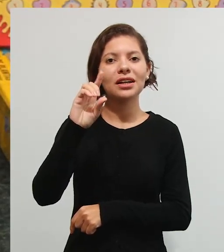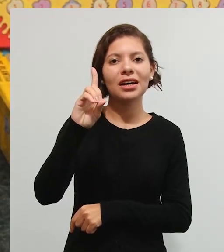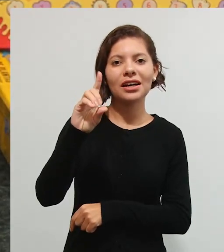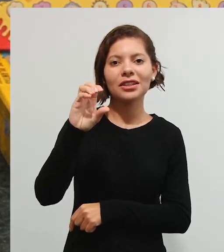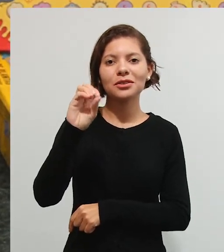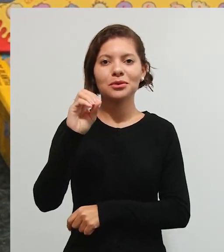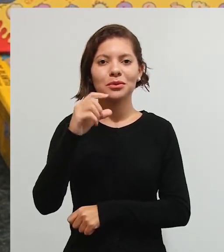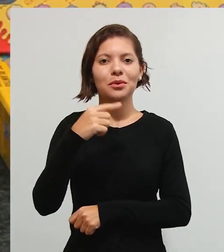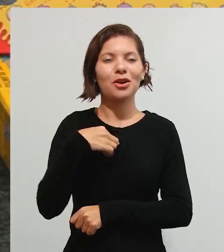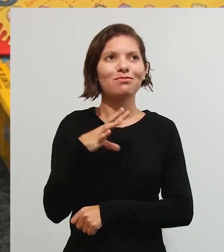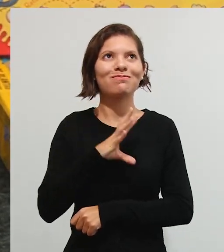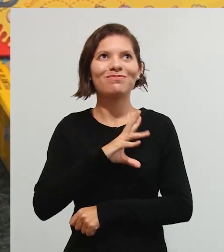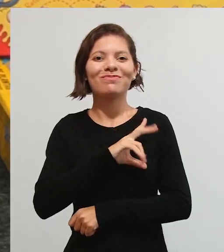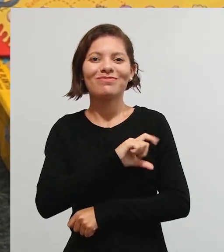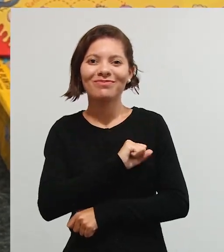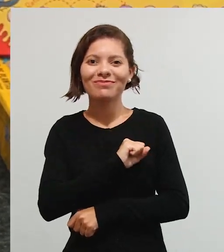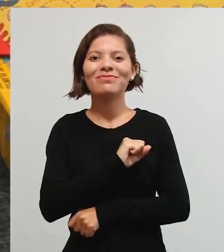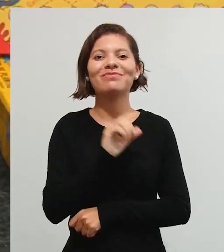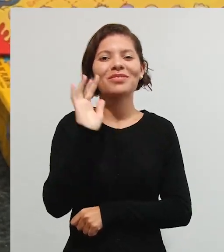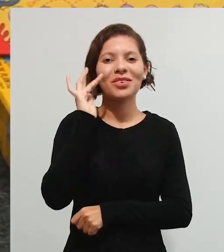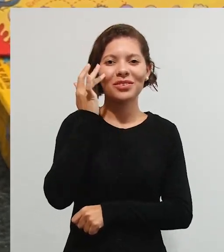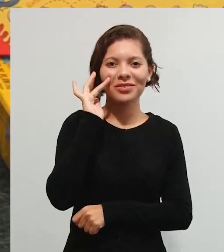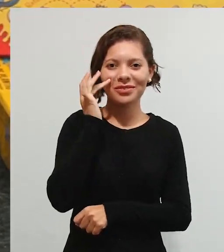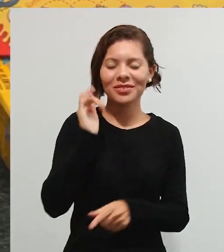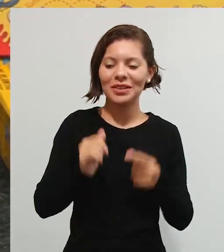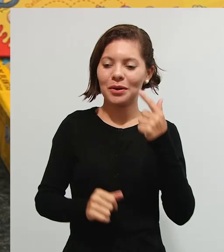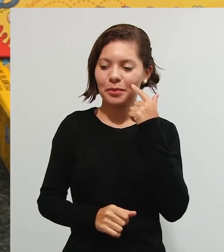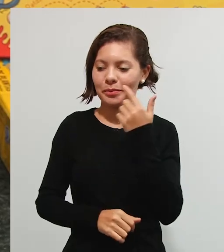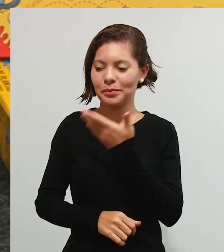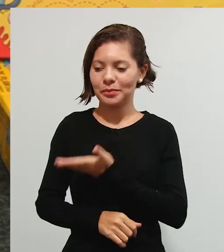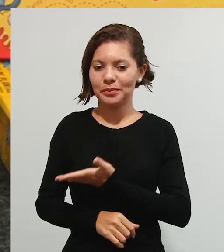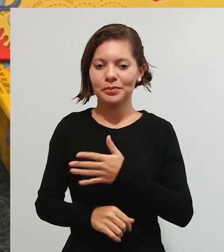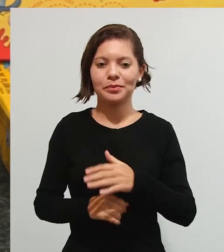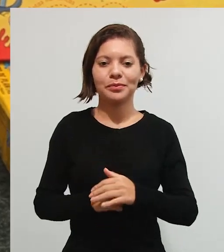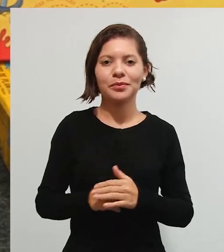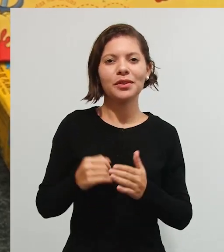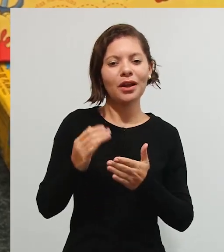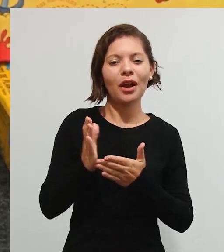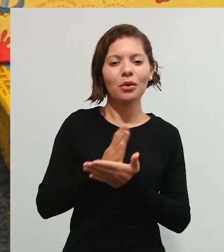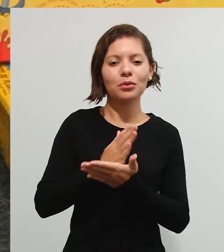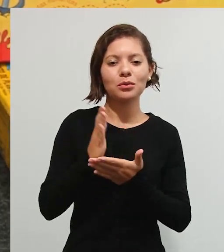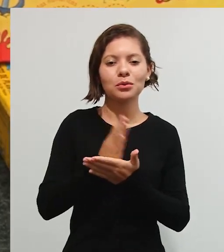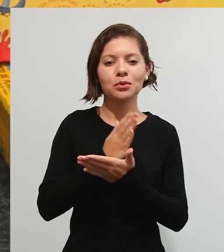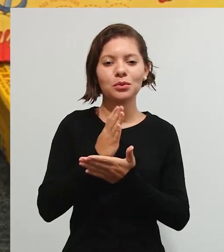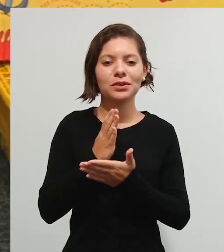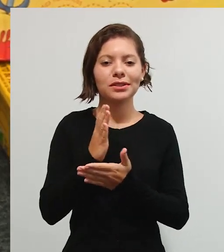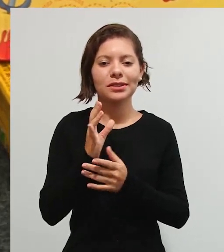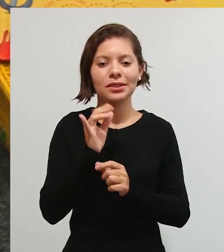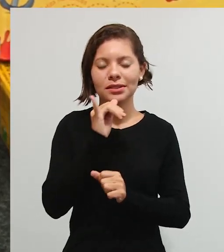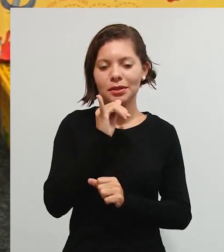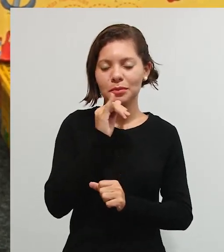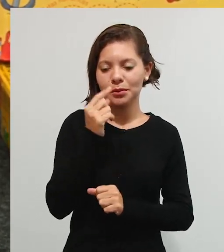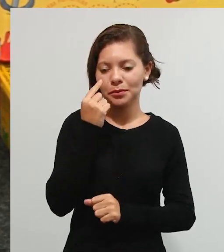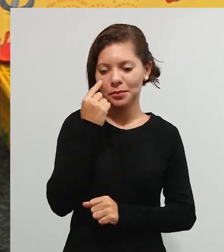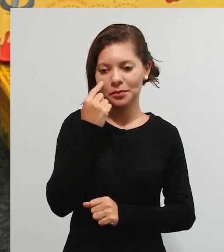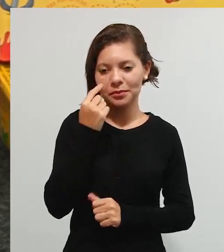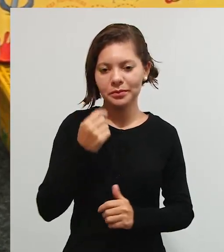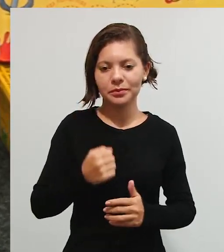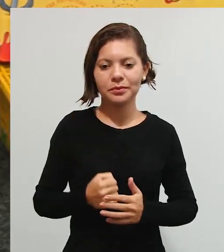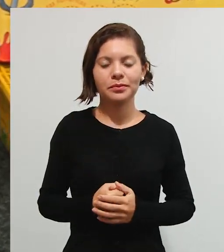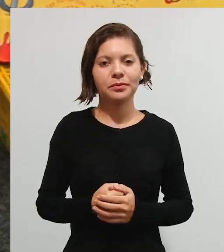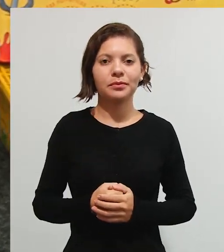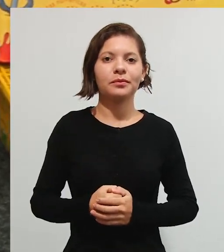adoro! Bom, o material dourado, aqui a gente tem alguns exemplares. Ele tem